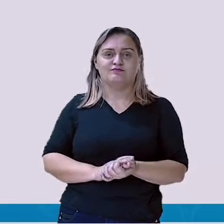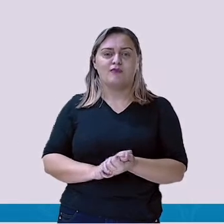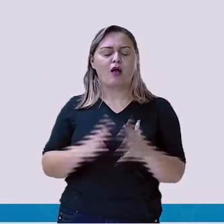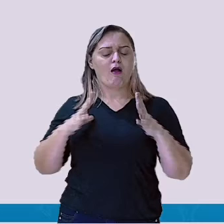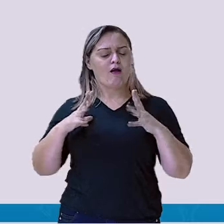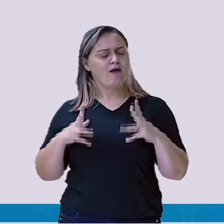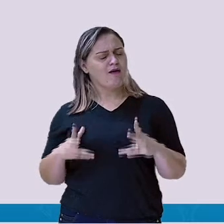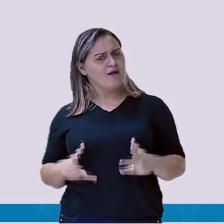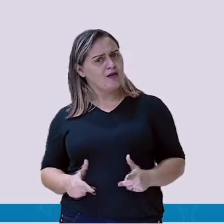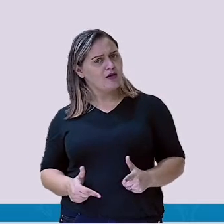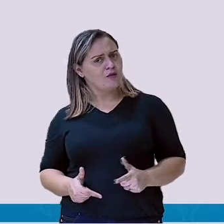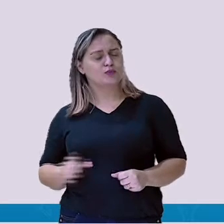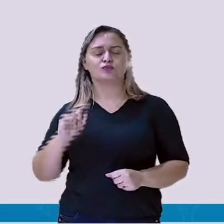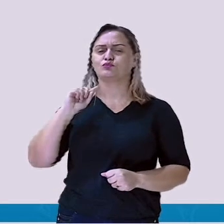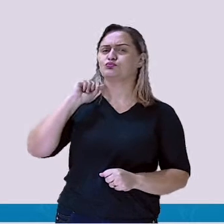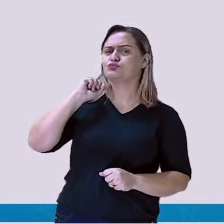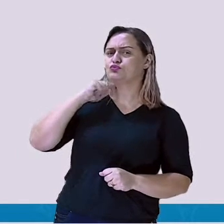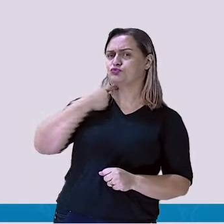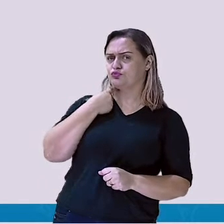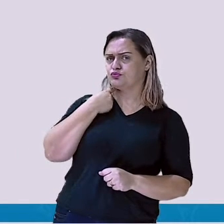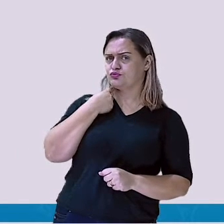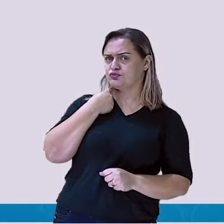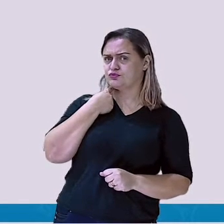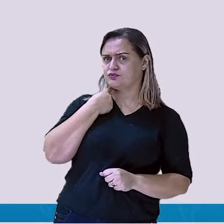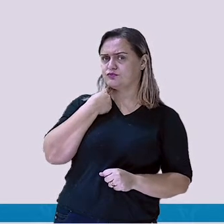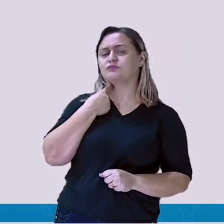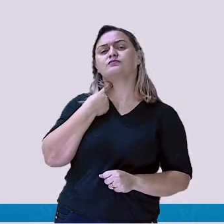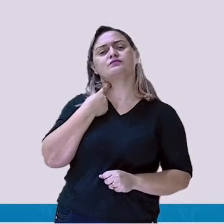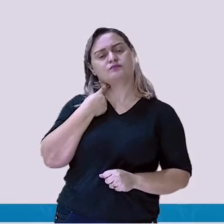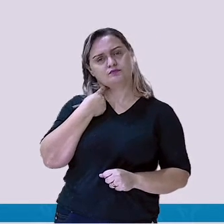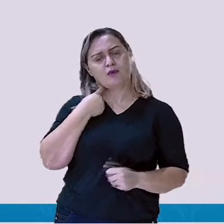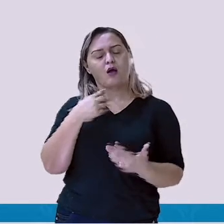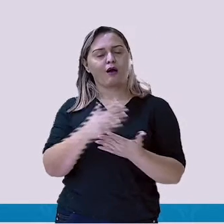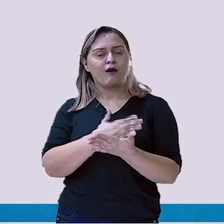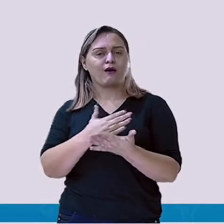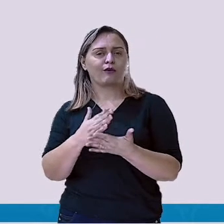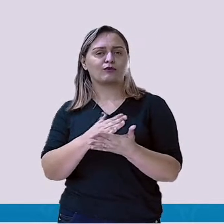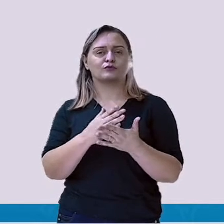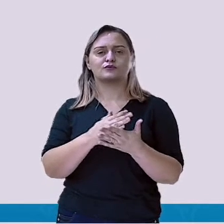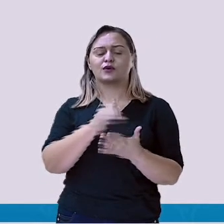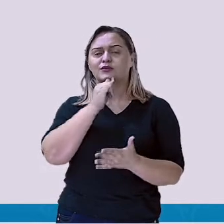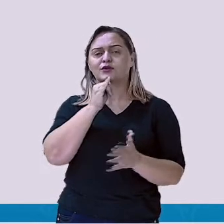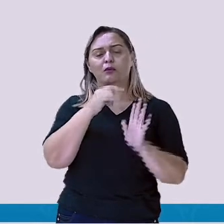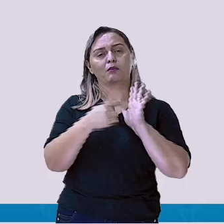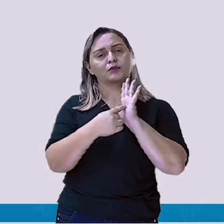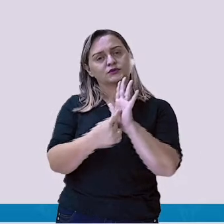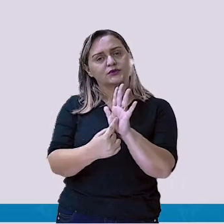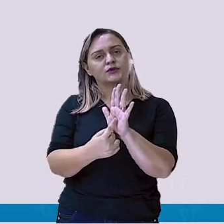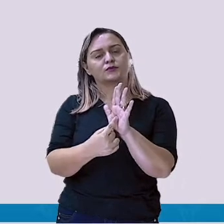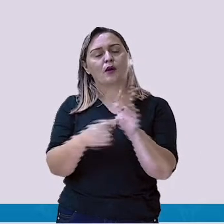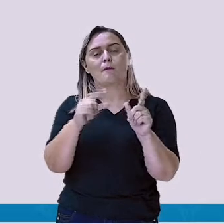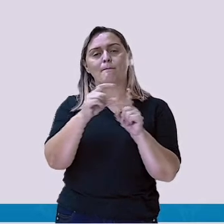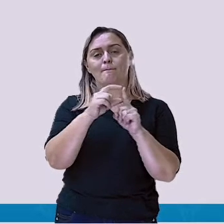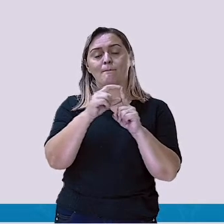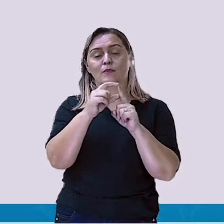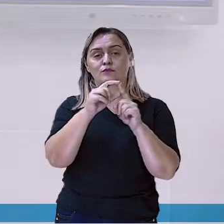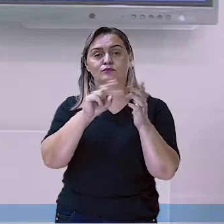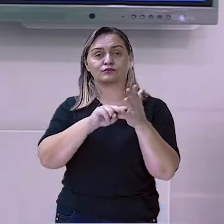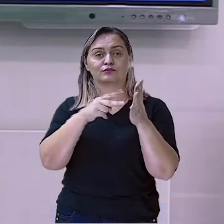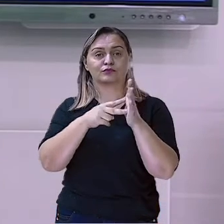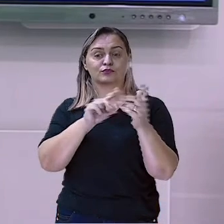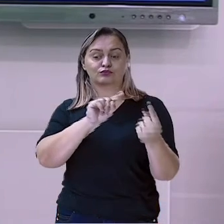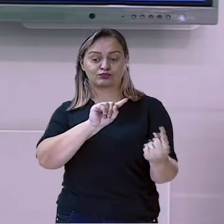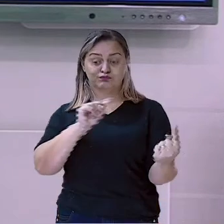podemos ver com alguns desses exemplos que são totalmente opostas. Então, o antônimo